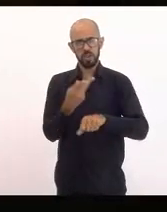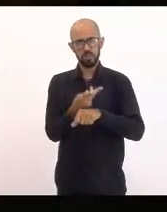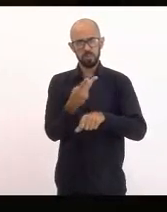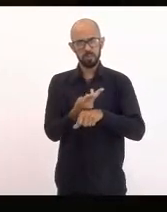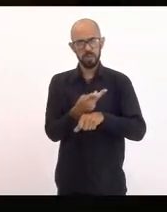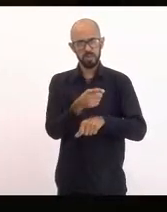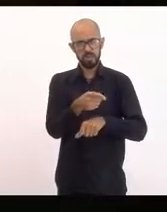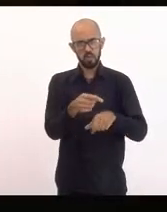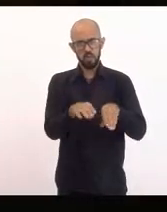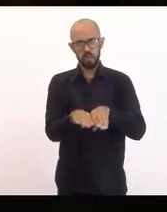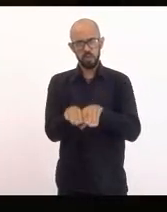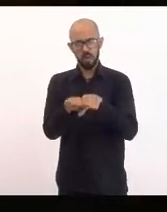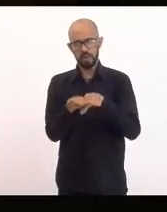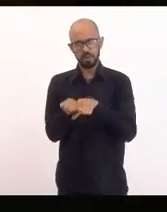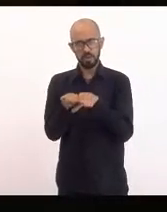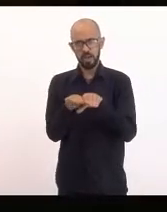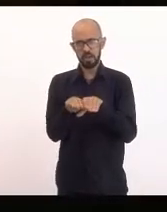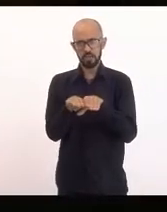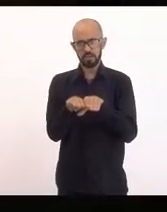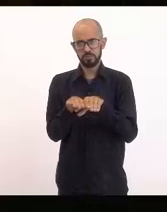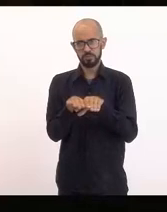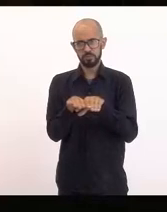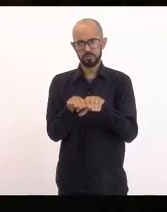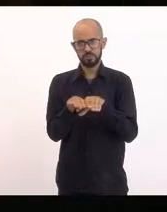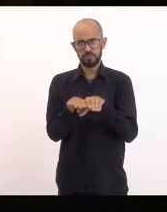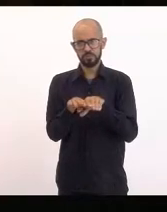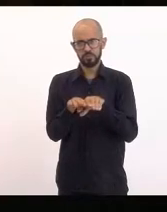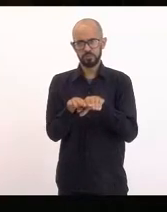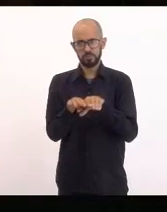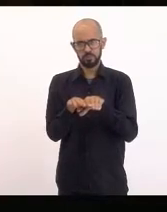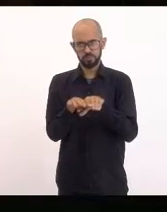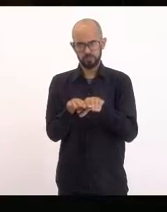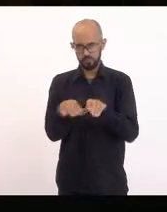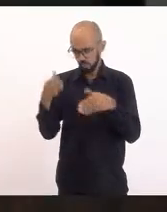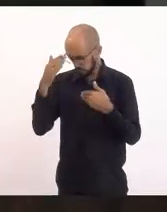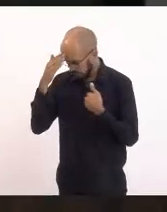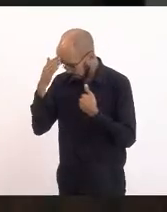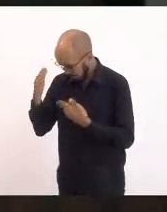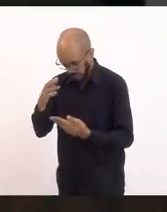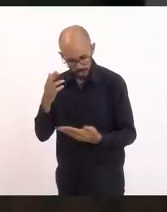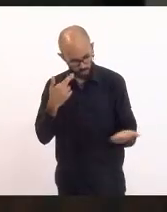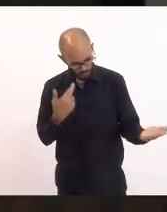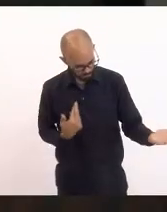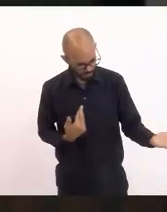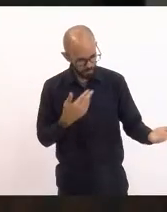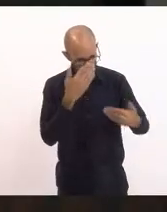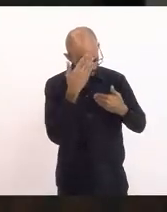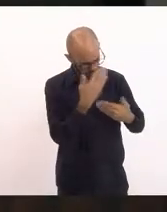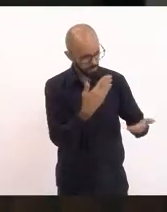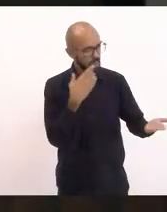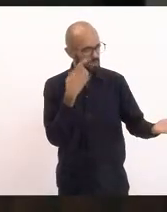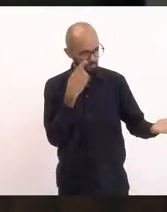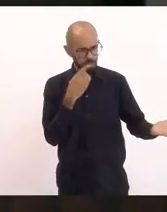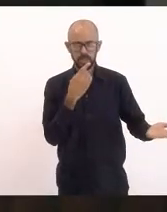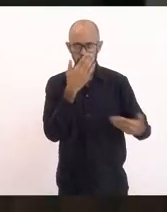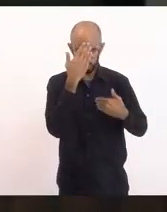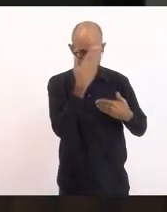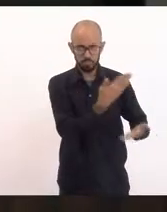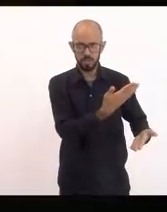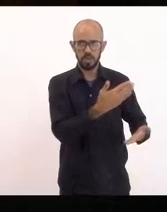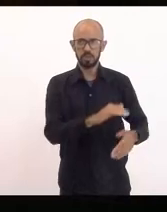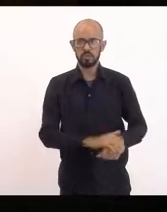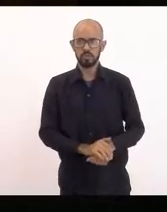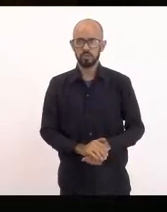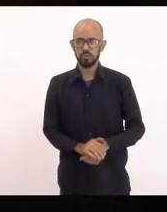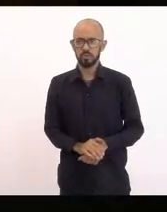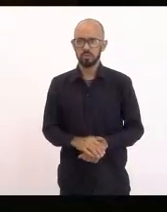igualitária aos oficiais. Não é natural, obrigado, senhor deputada presidente. Renata. Muito obrigado, deputada Renata, por favor. Concluindo,